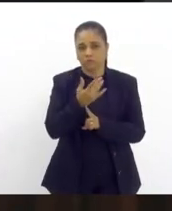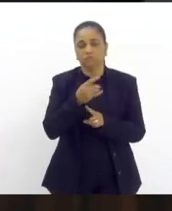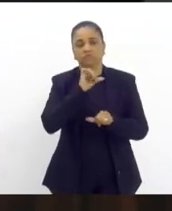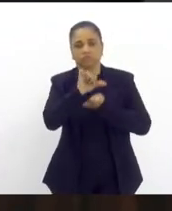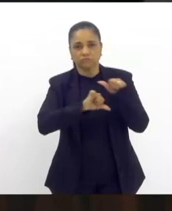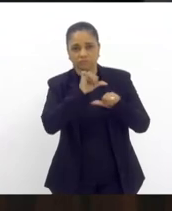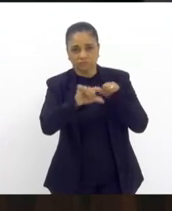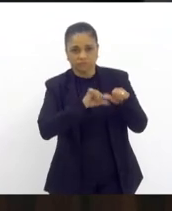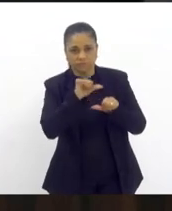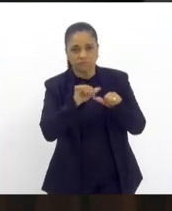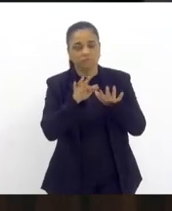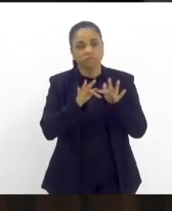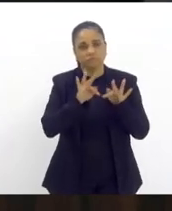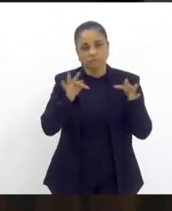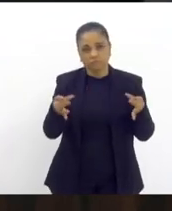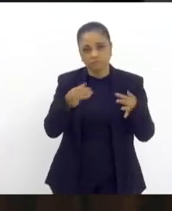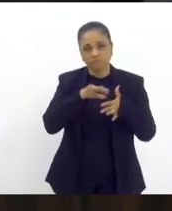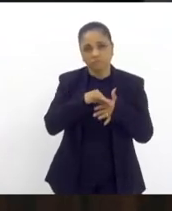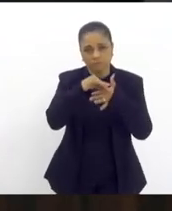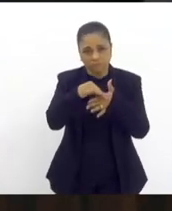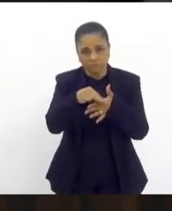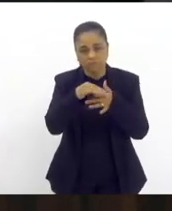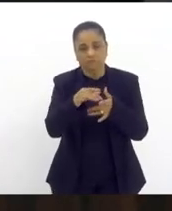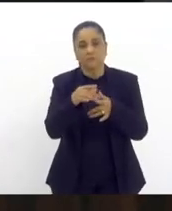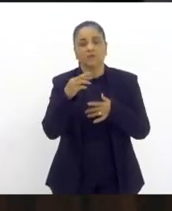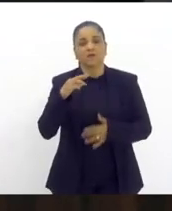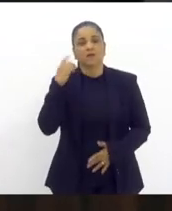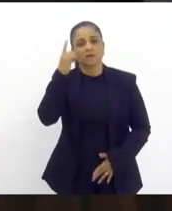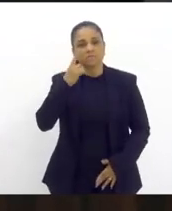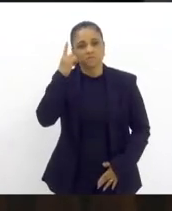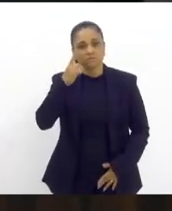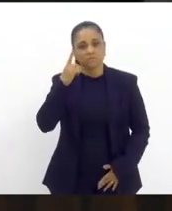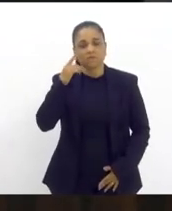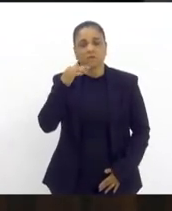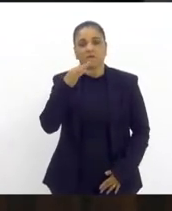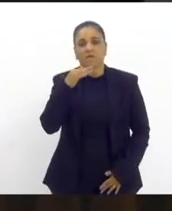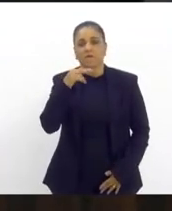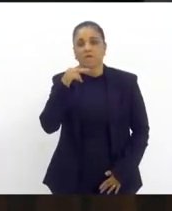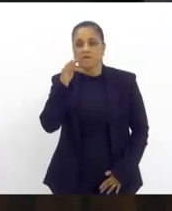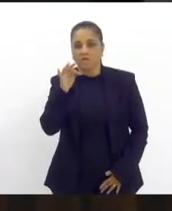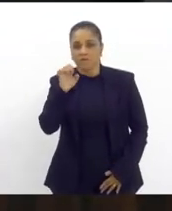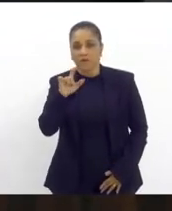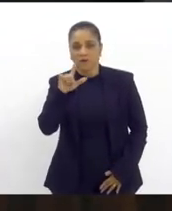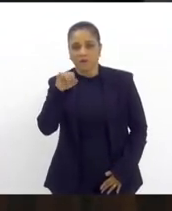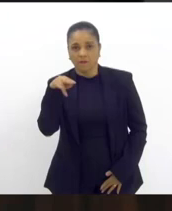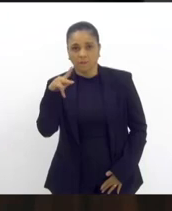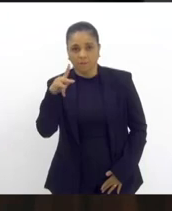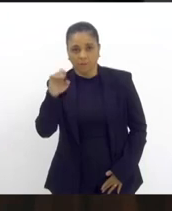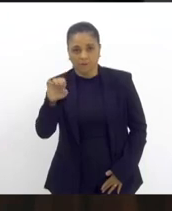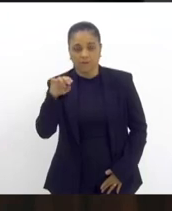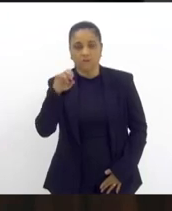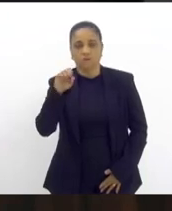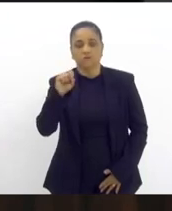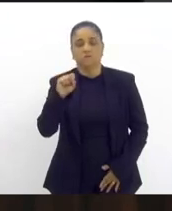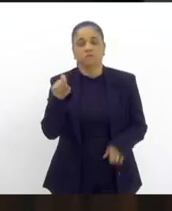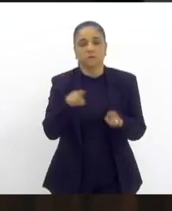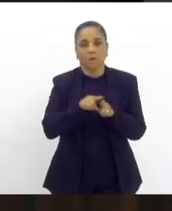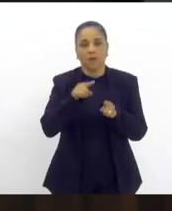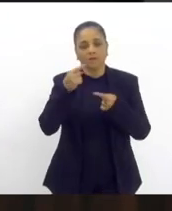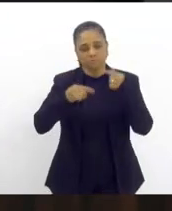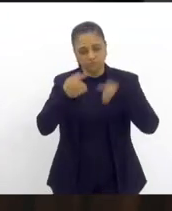indicação simples relatou Deputado Felipe Soares em discussão não havendo o que Queira discutir encerrado